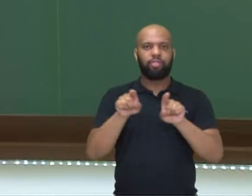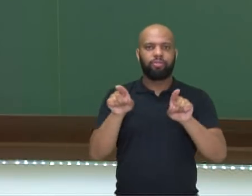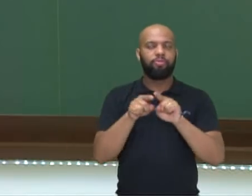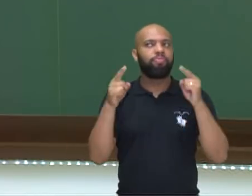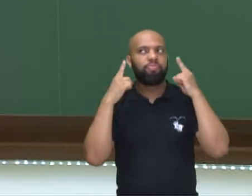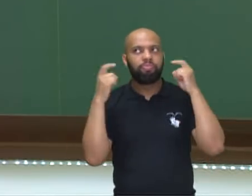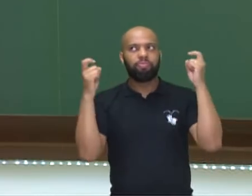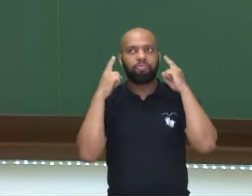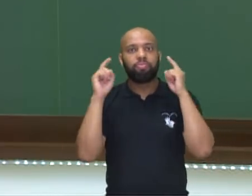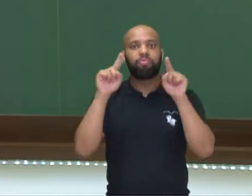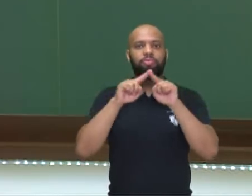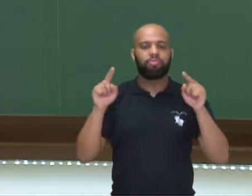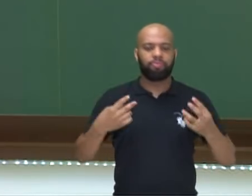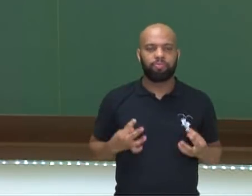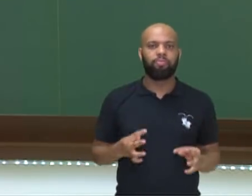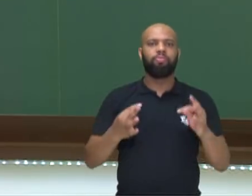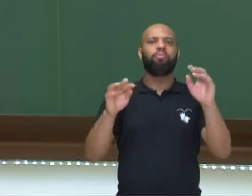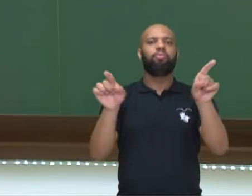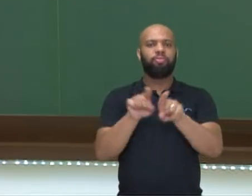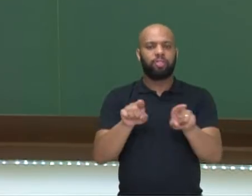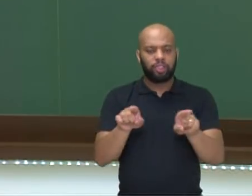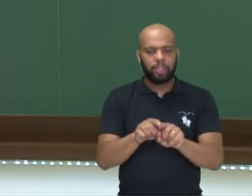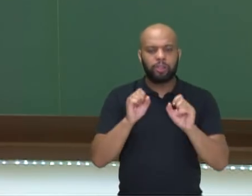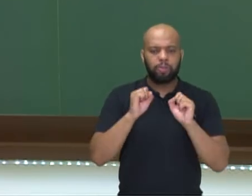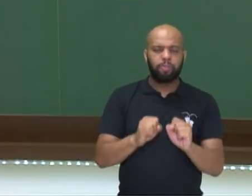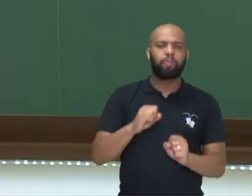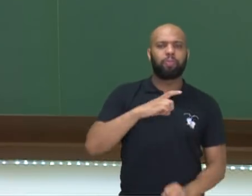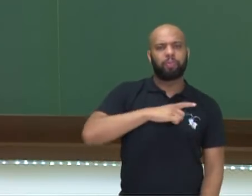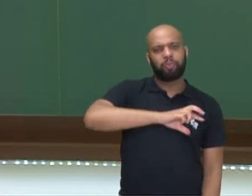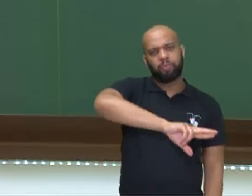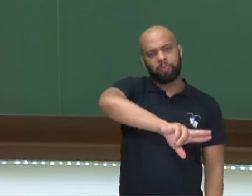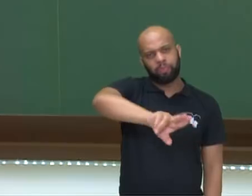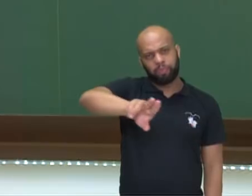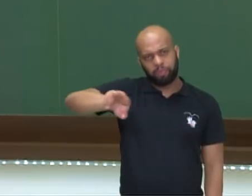a tecnologia também pode envolver